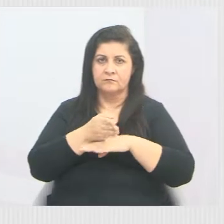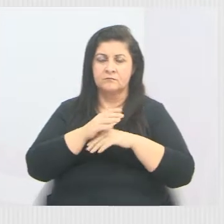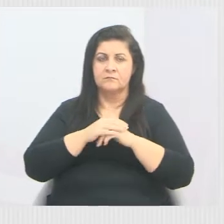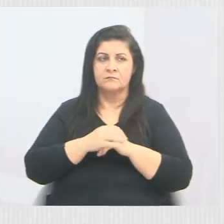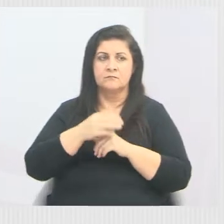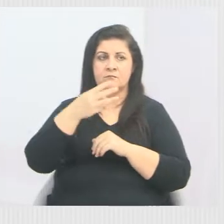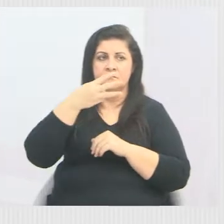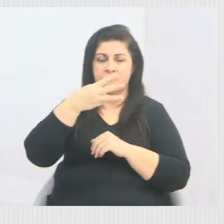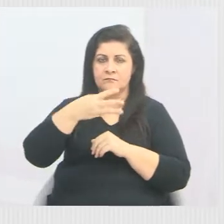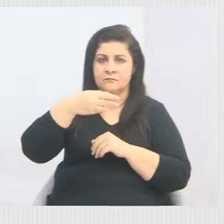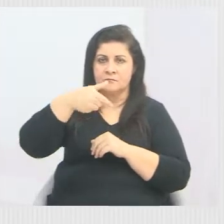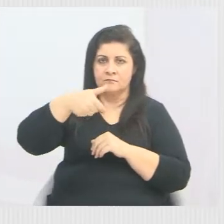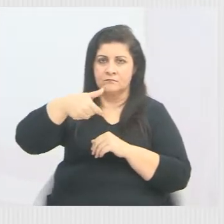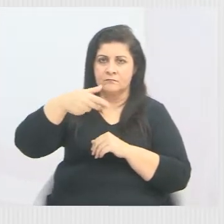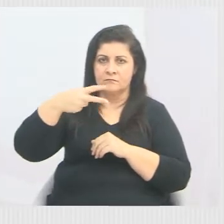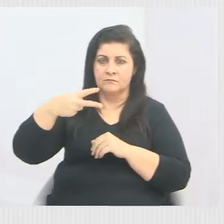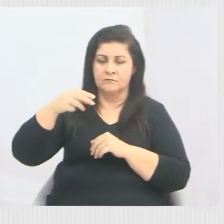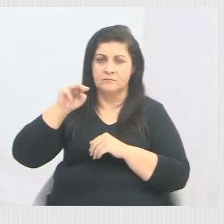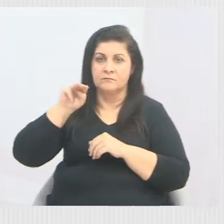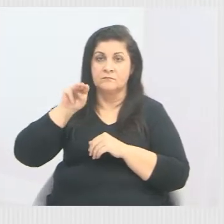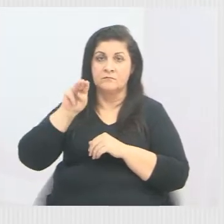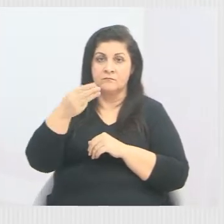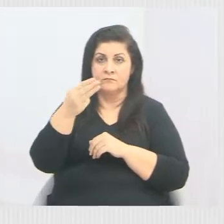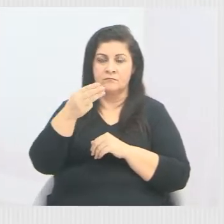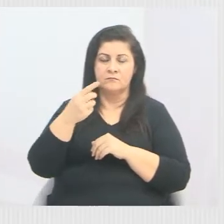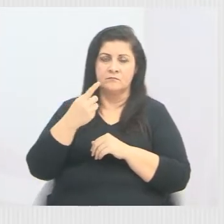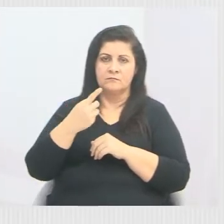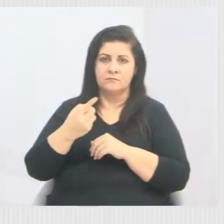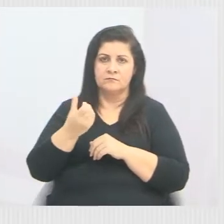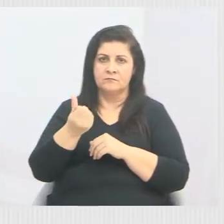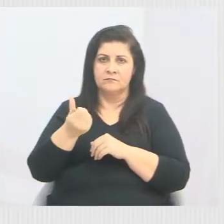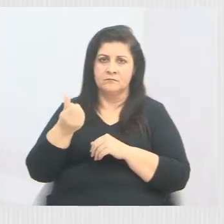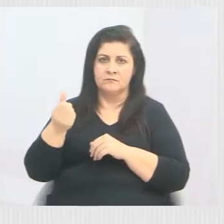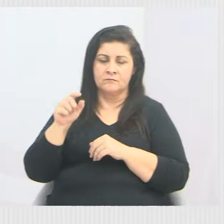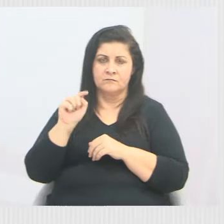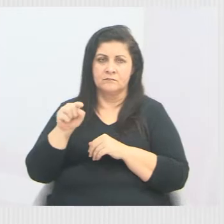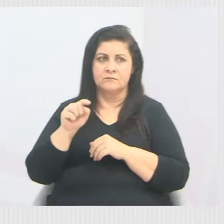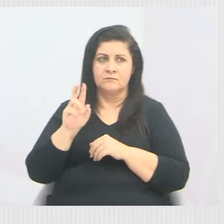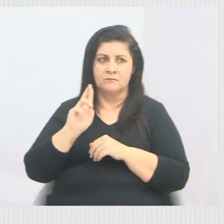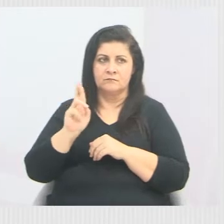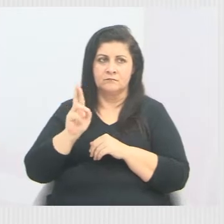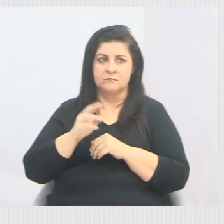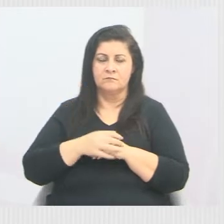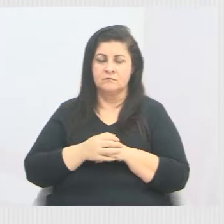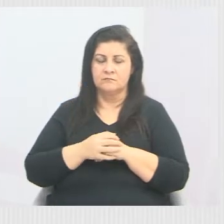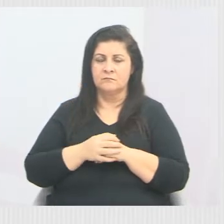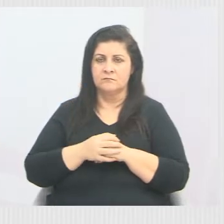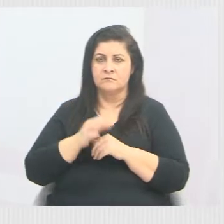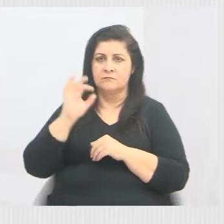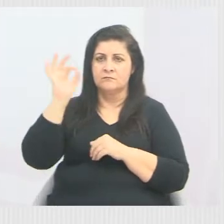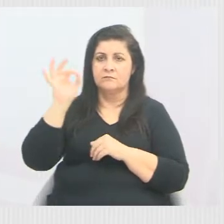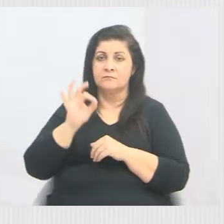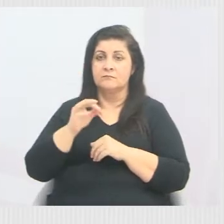quadrimestre, 372 milhões 166 mil, dando um percentual de